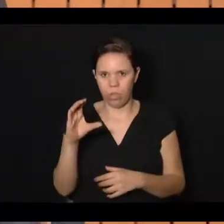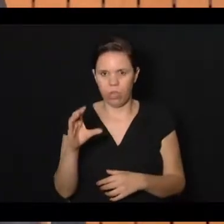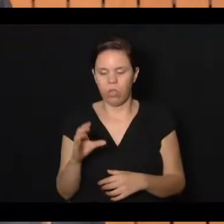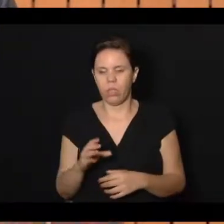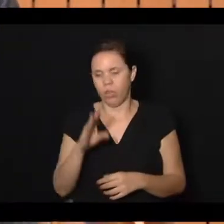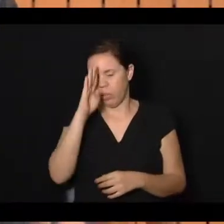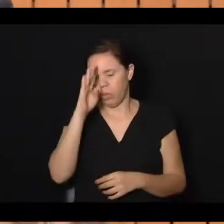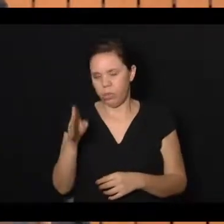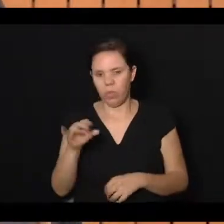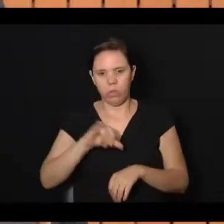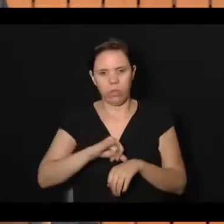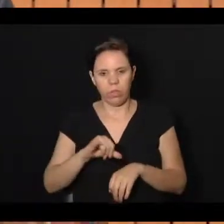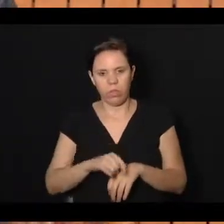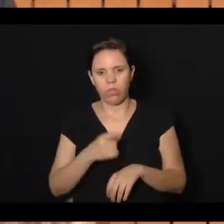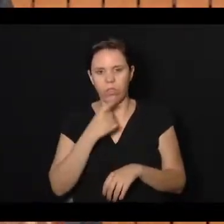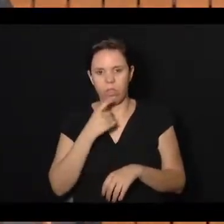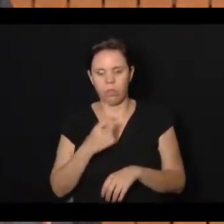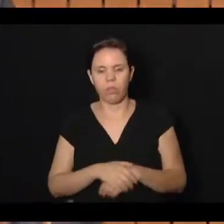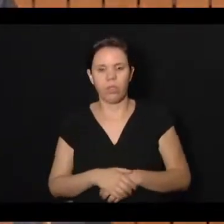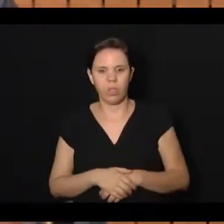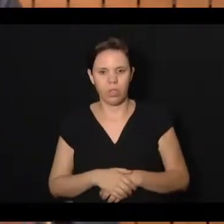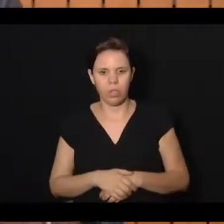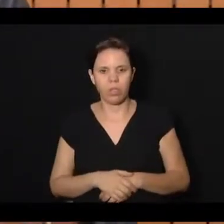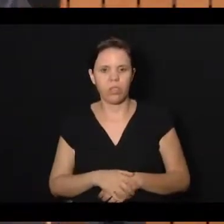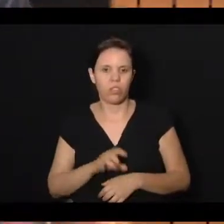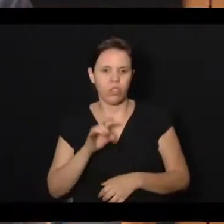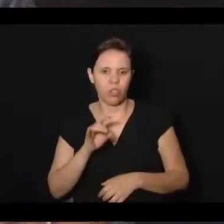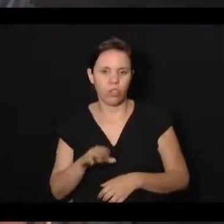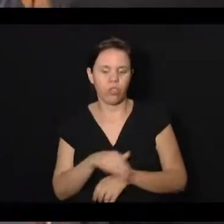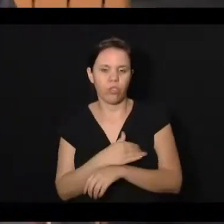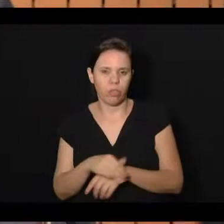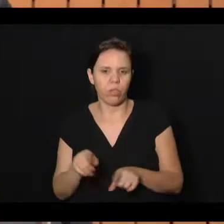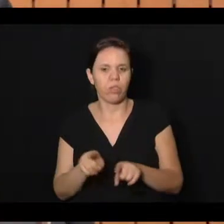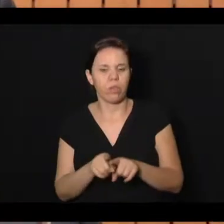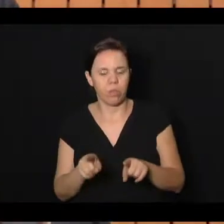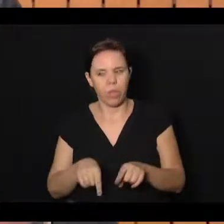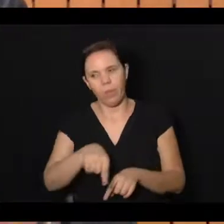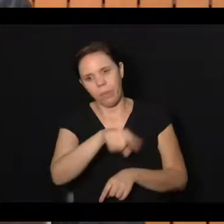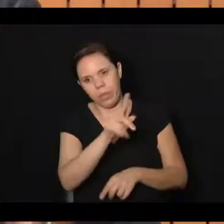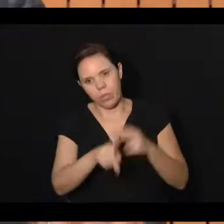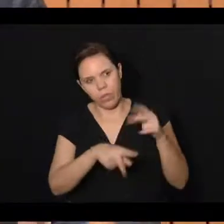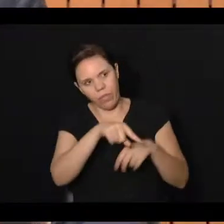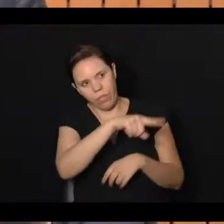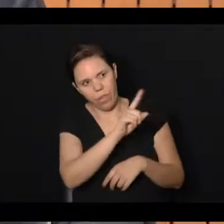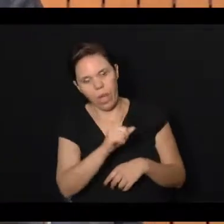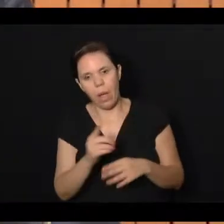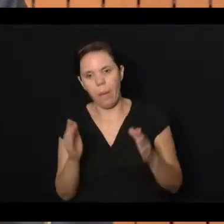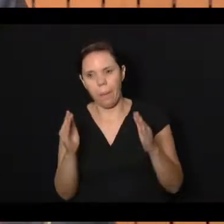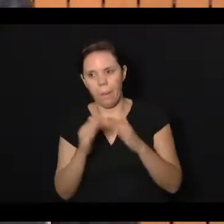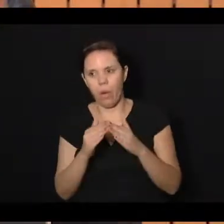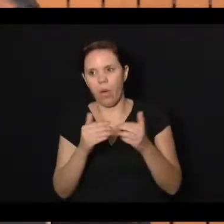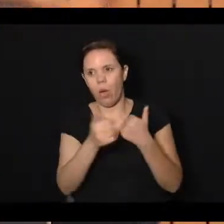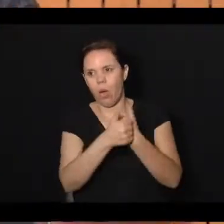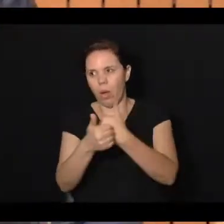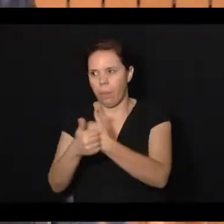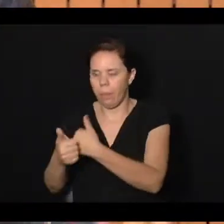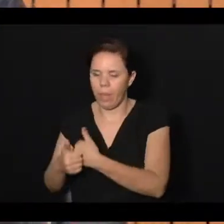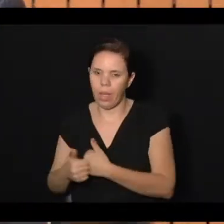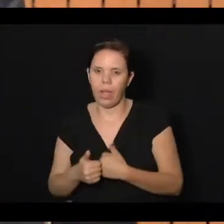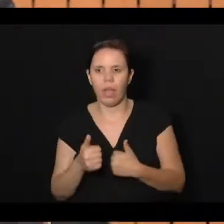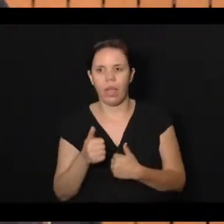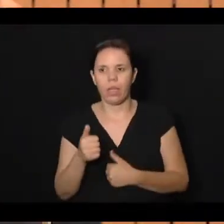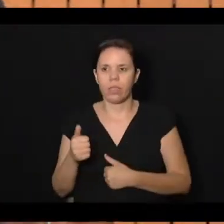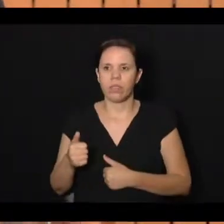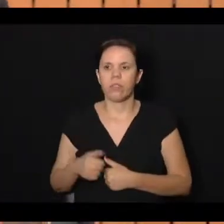situação de rua tem pessoas ali do entorno que vão lá também para se alimentar de pessoas que moram em pensões perto inclusive de outras cidades